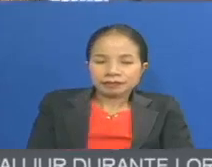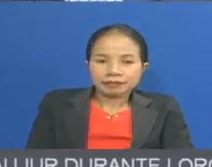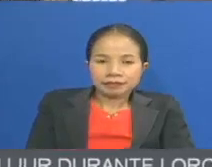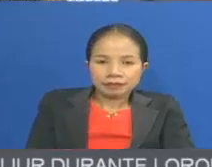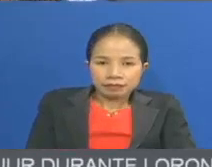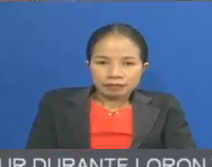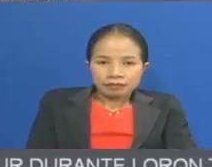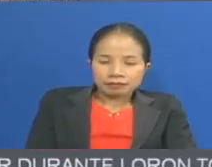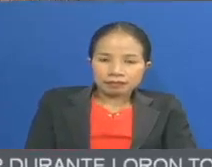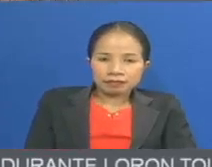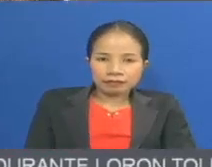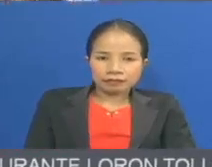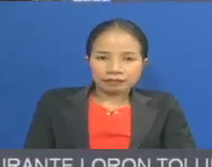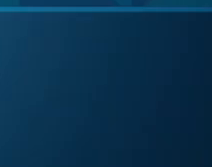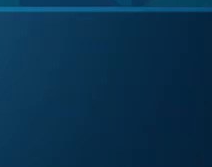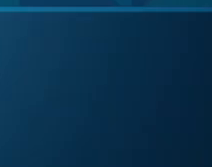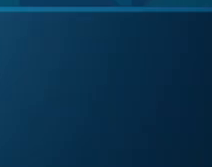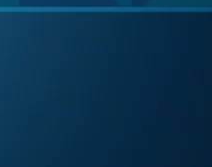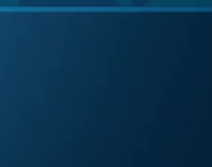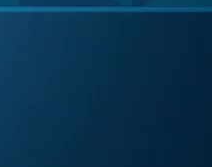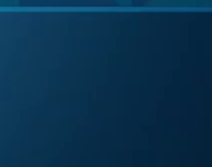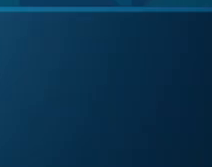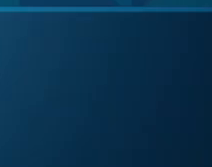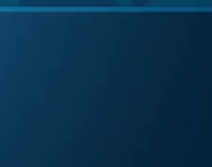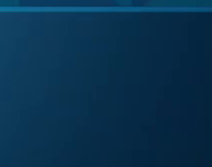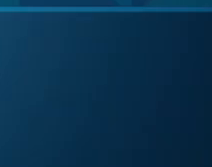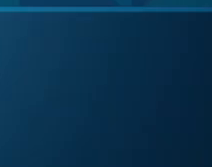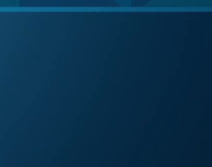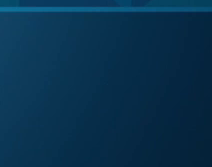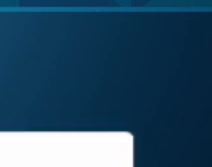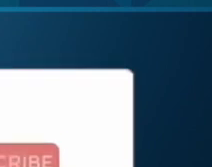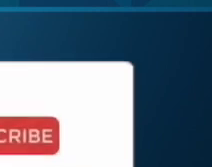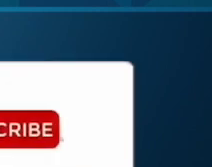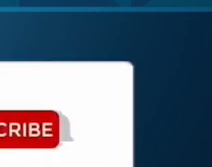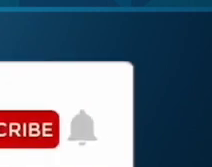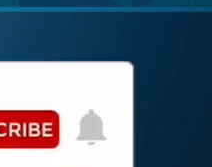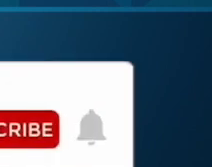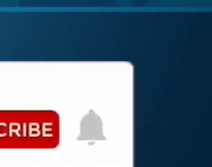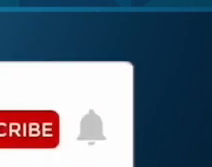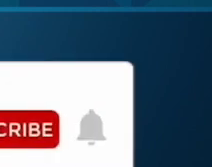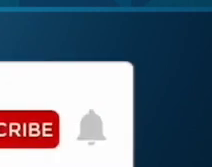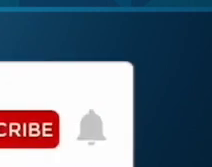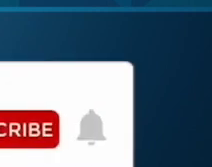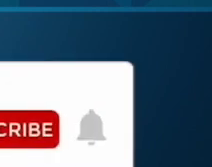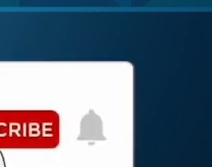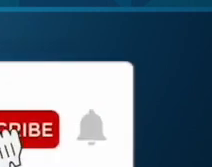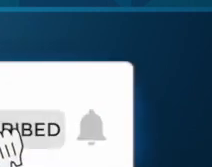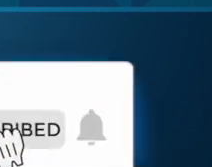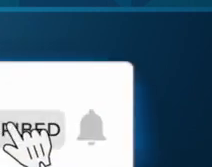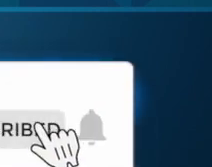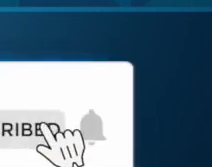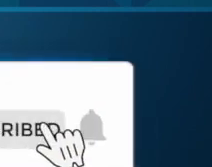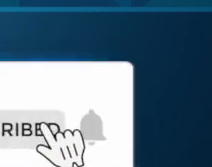Arus Lenelai RTTL. Atuhetan informação factuais no atuais. Queta haluha,